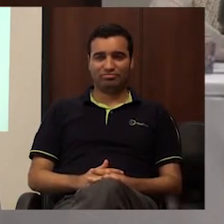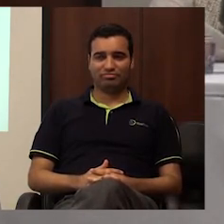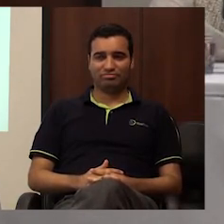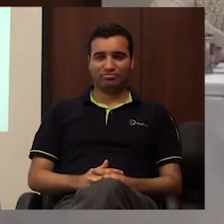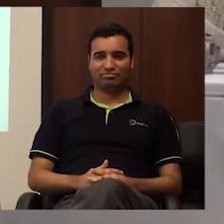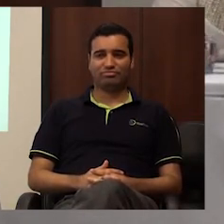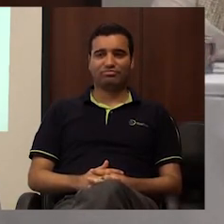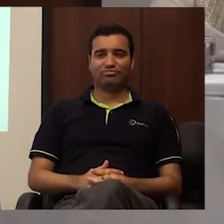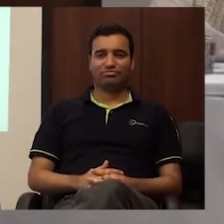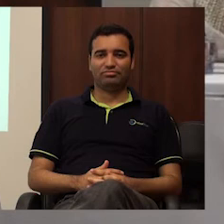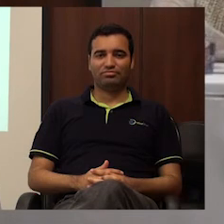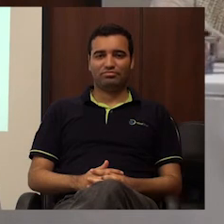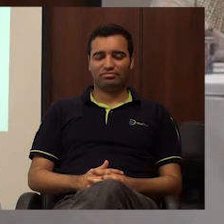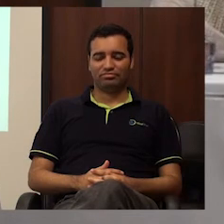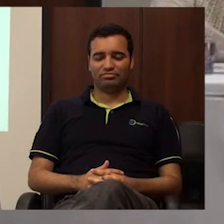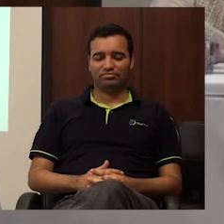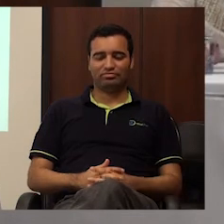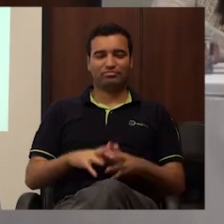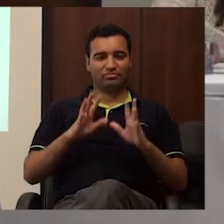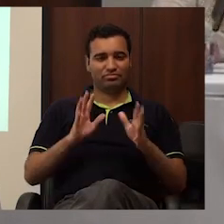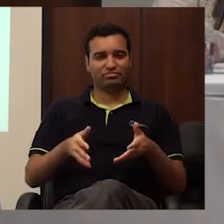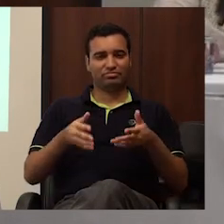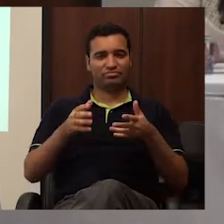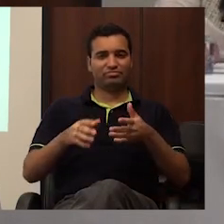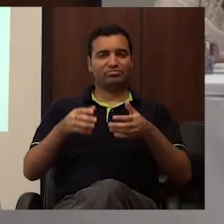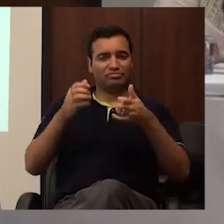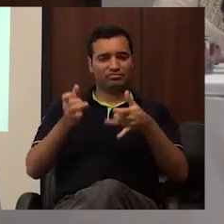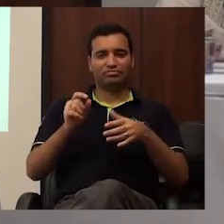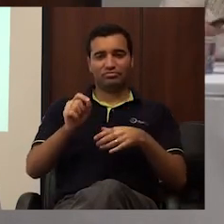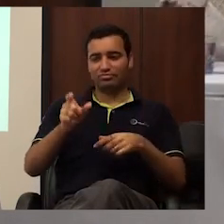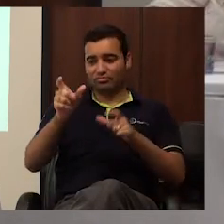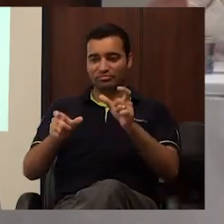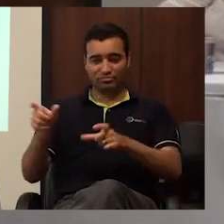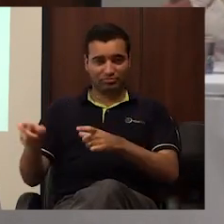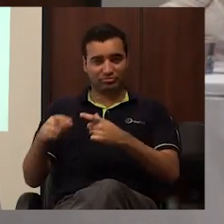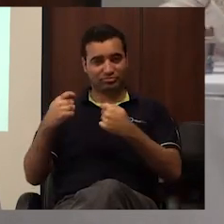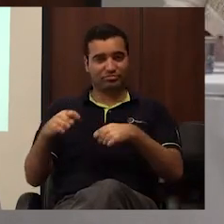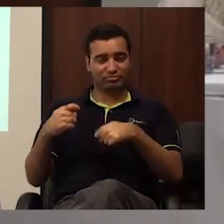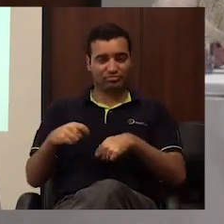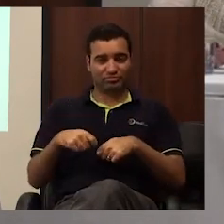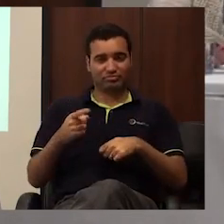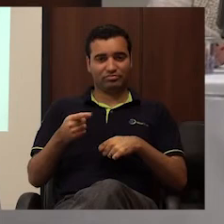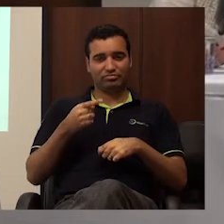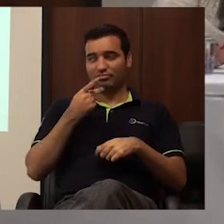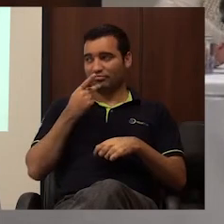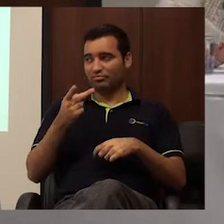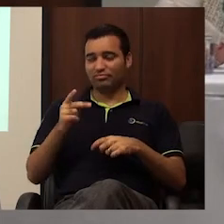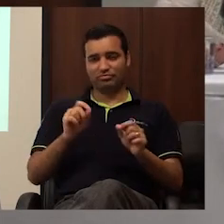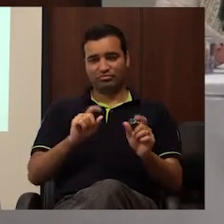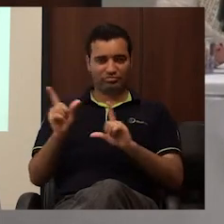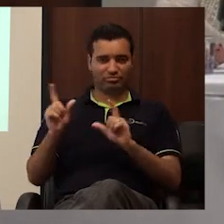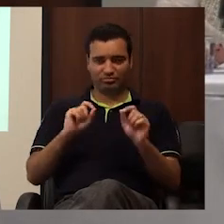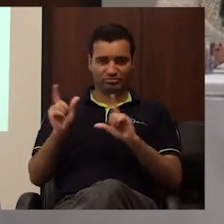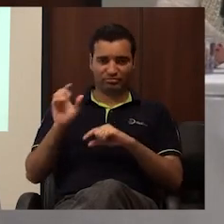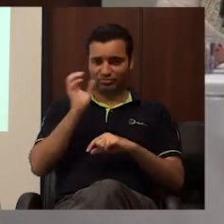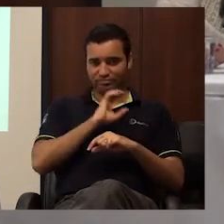Eu já falei, né, que se configurar quem são esses alunos com necessidades educacionais especiais, eu vou aqui passar